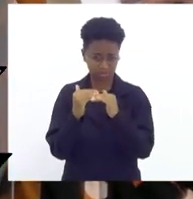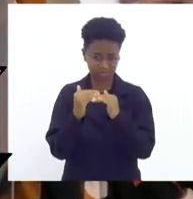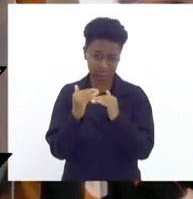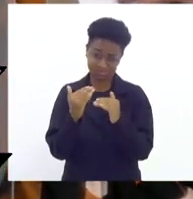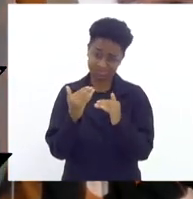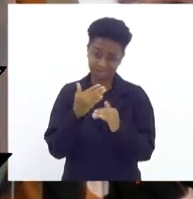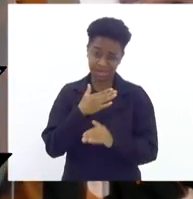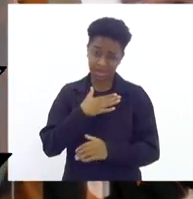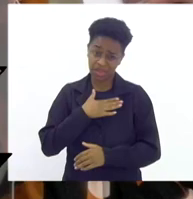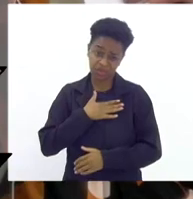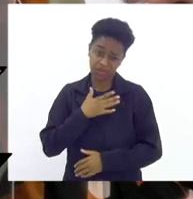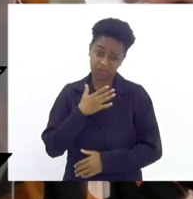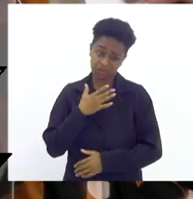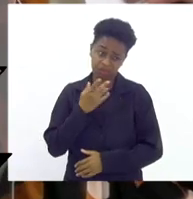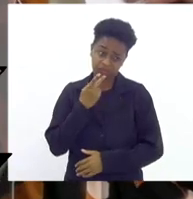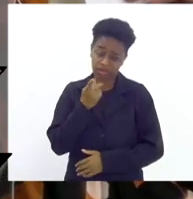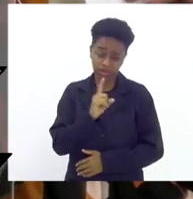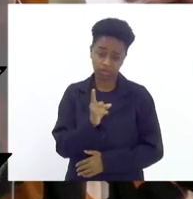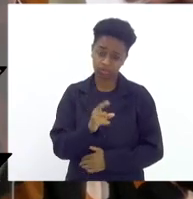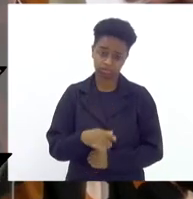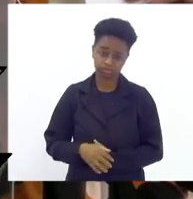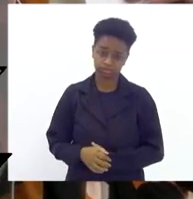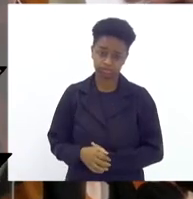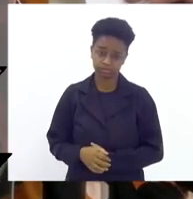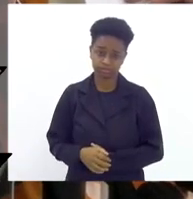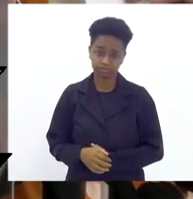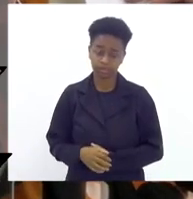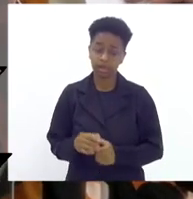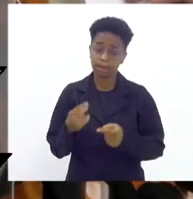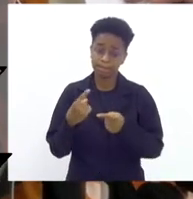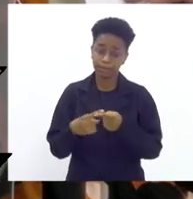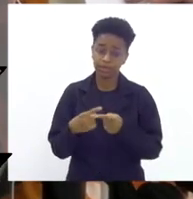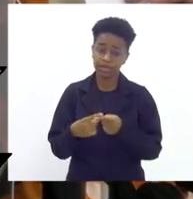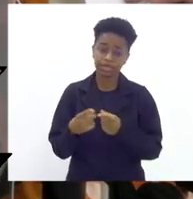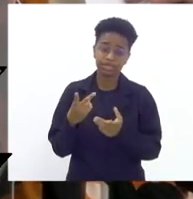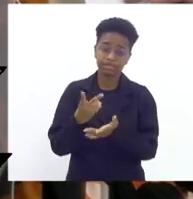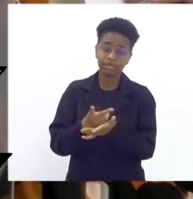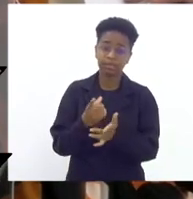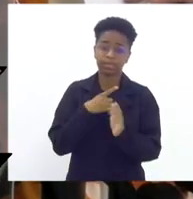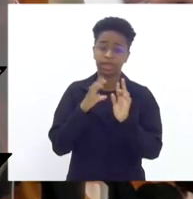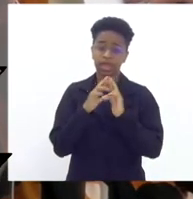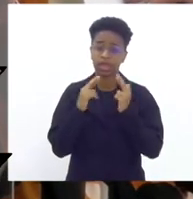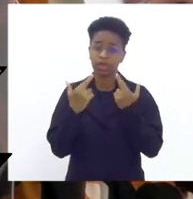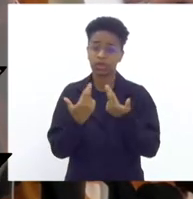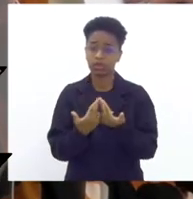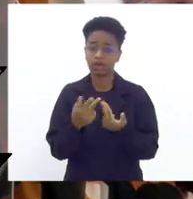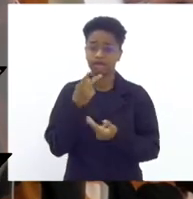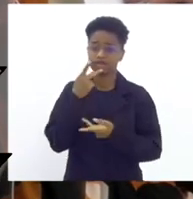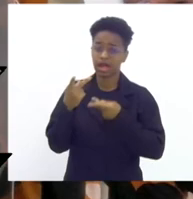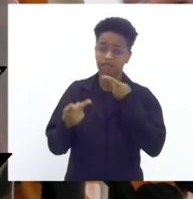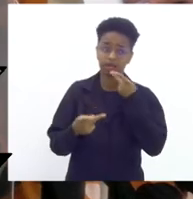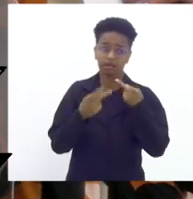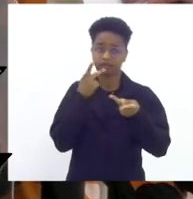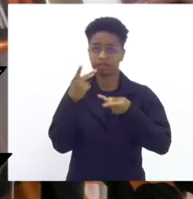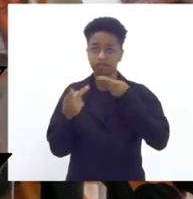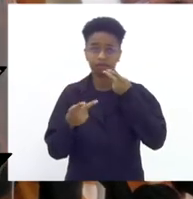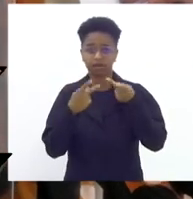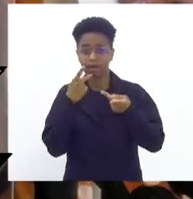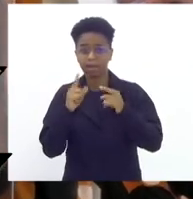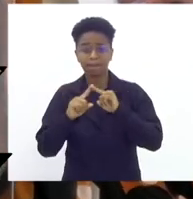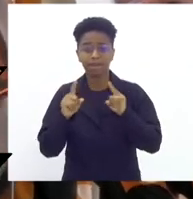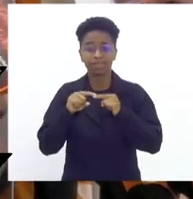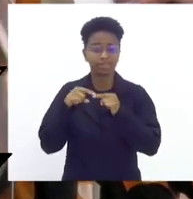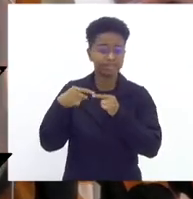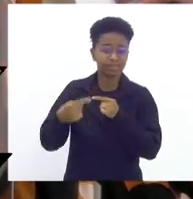vou falar não porque cada vez tem reunião a gente tá falando tá falando tá falando mas depois